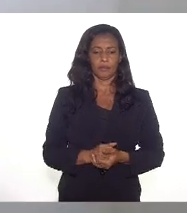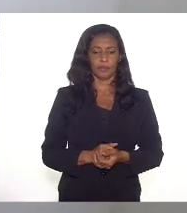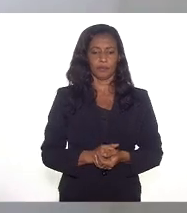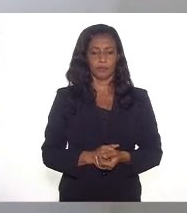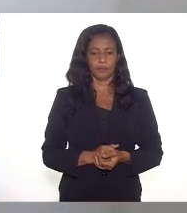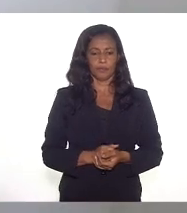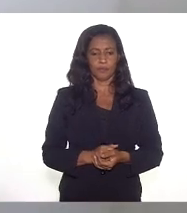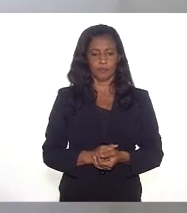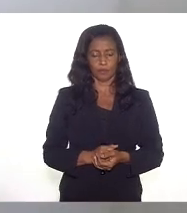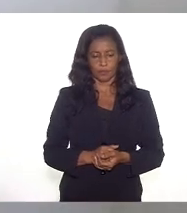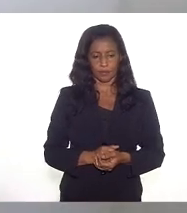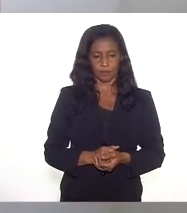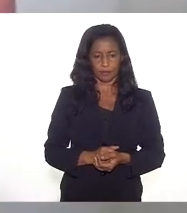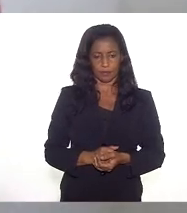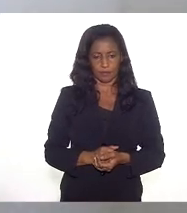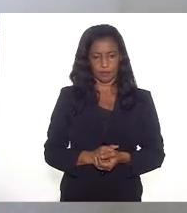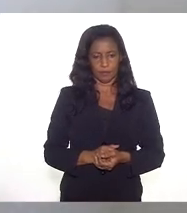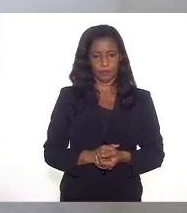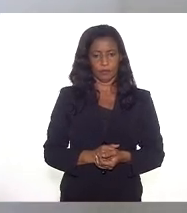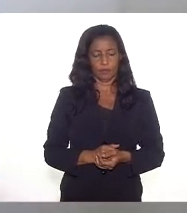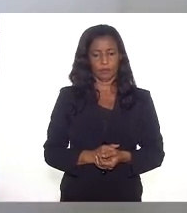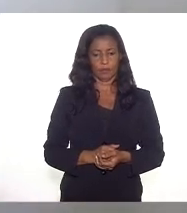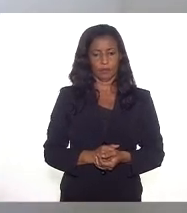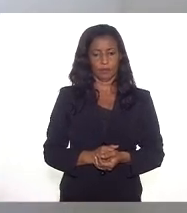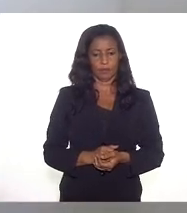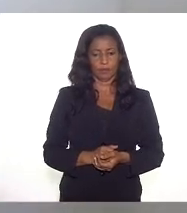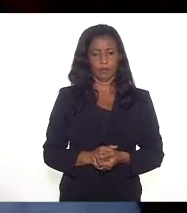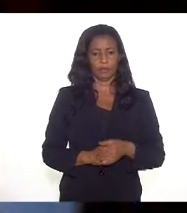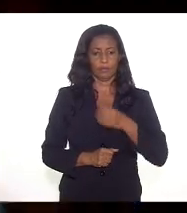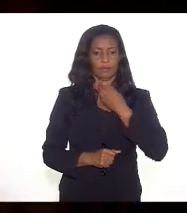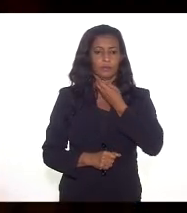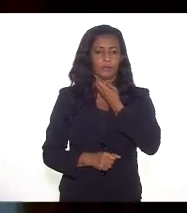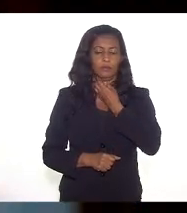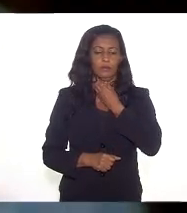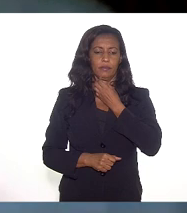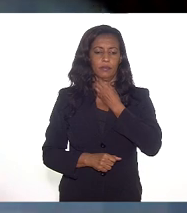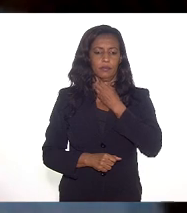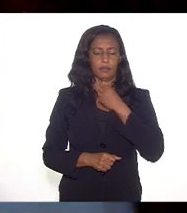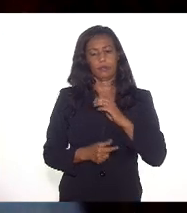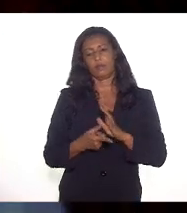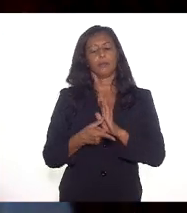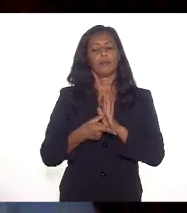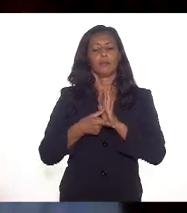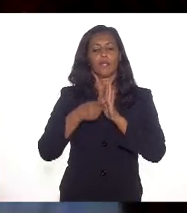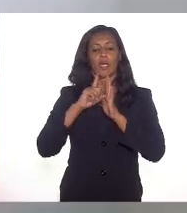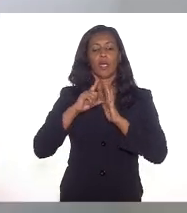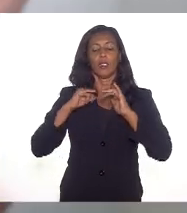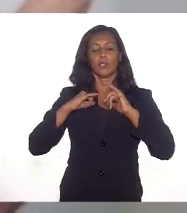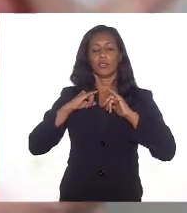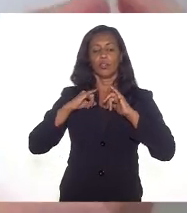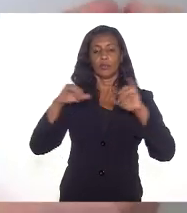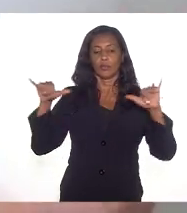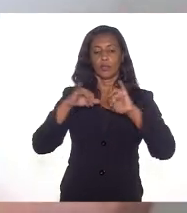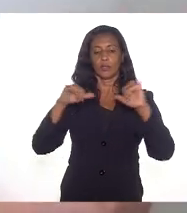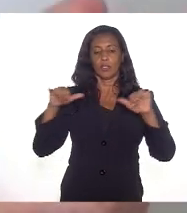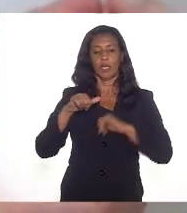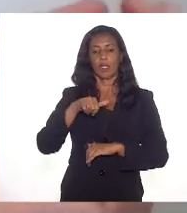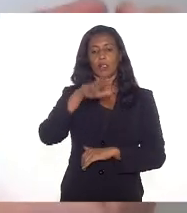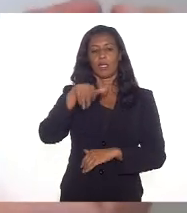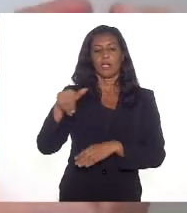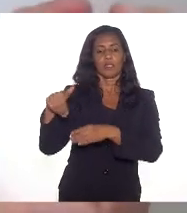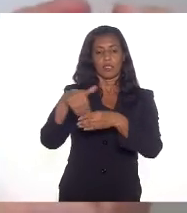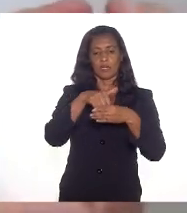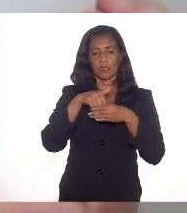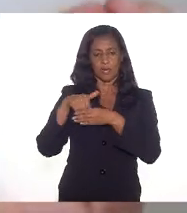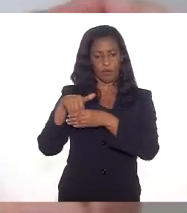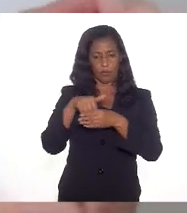discutir, Carlos e Márcio Pacheco, para encaminhar. Para encaminhar. Então, perdão, não é para discutir. Antes, então, eu quero já anunciar, para que quem quiser votar já